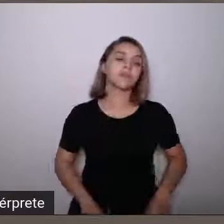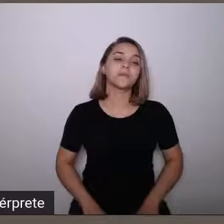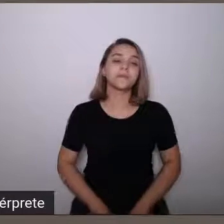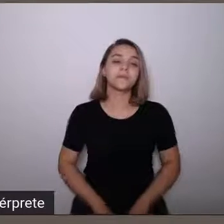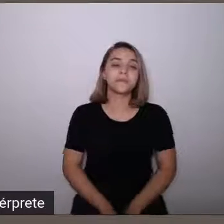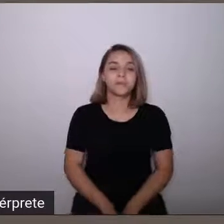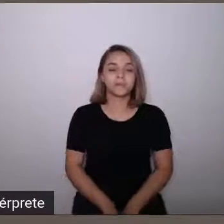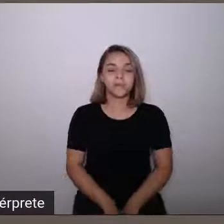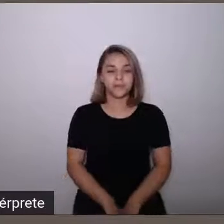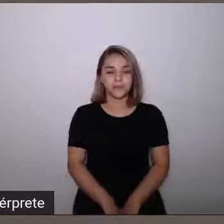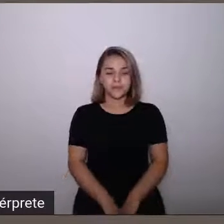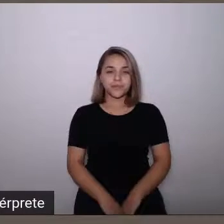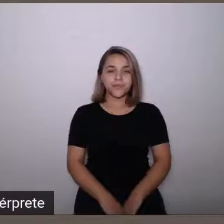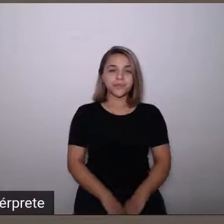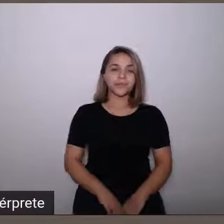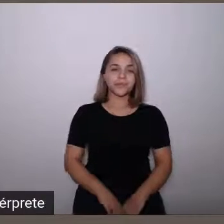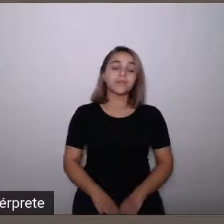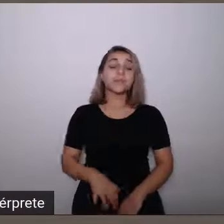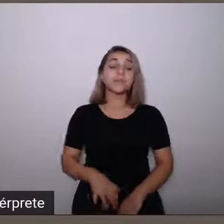Sobre Denilson,